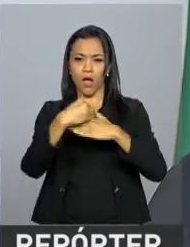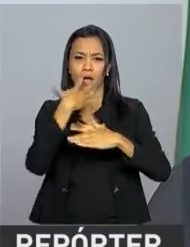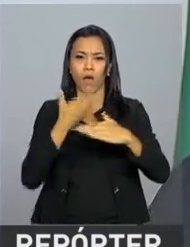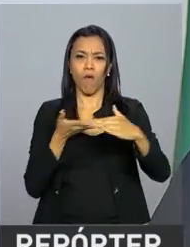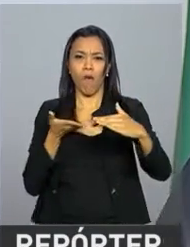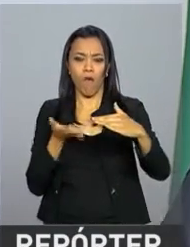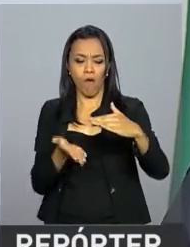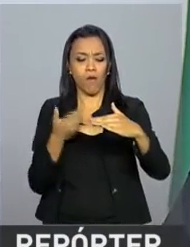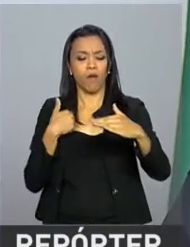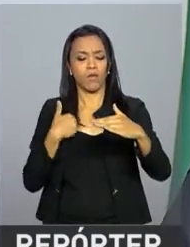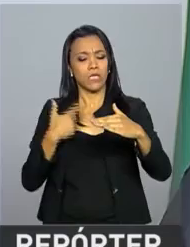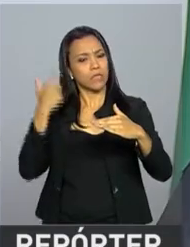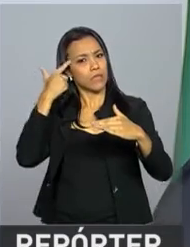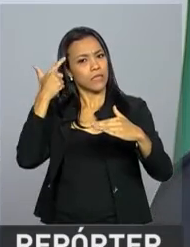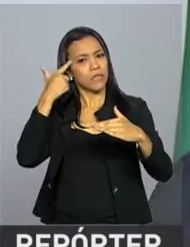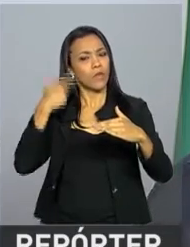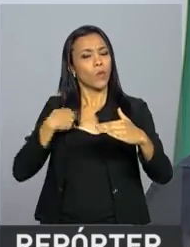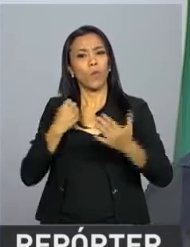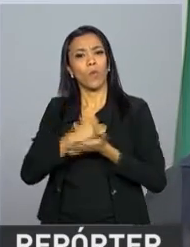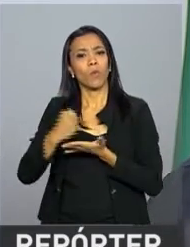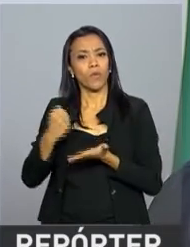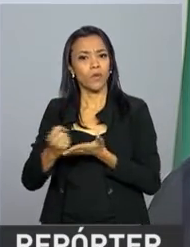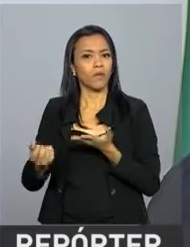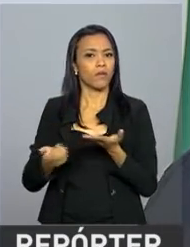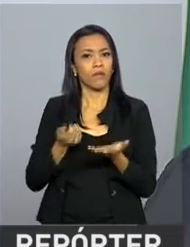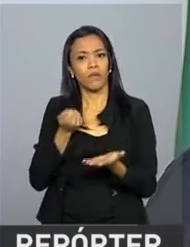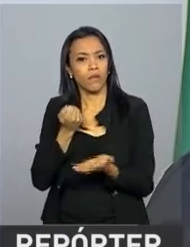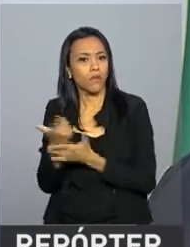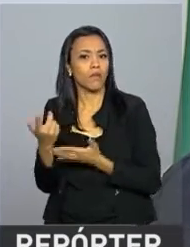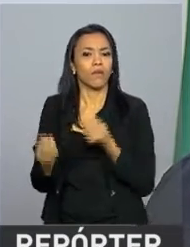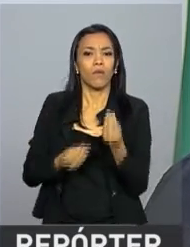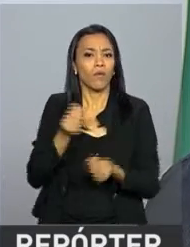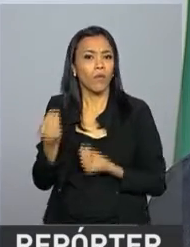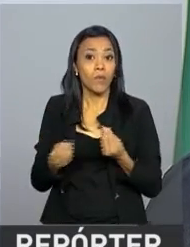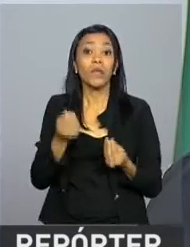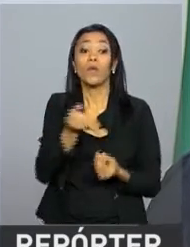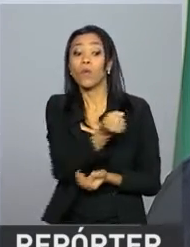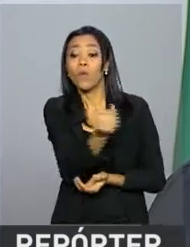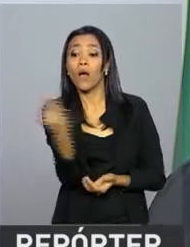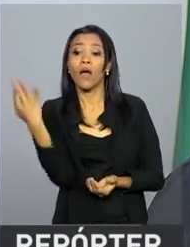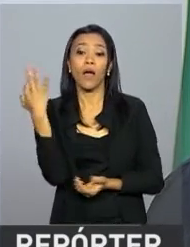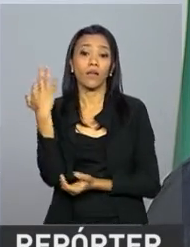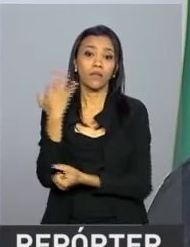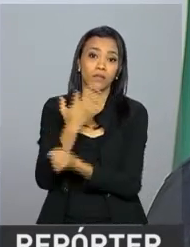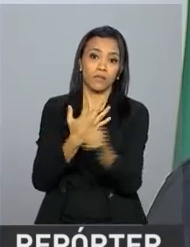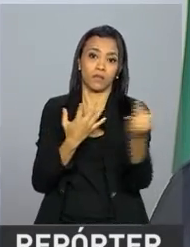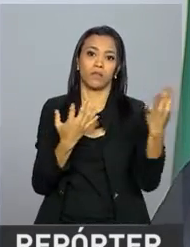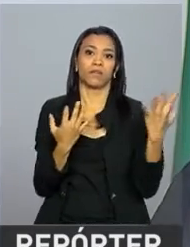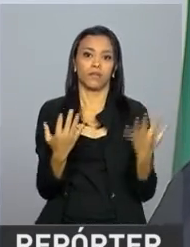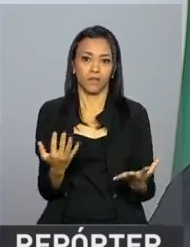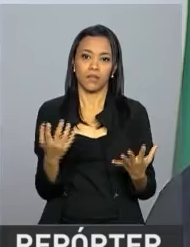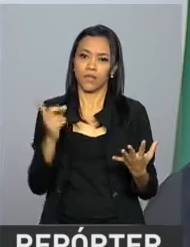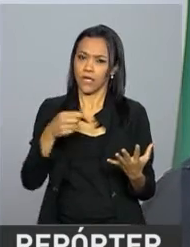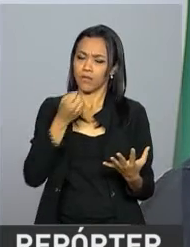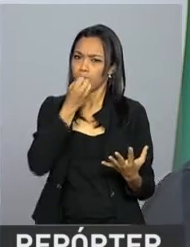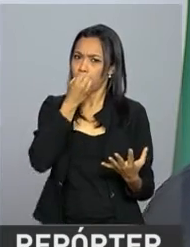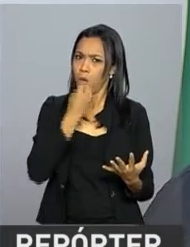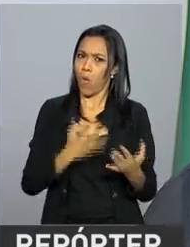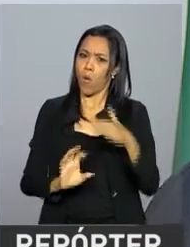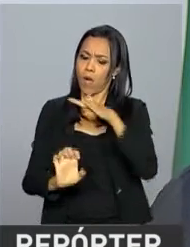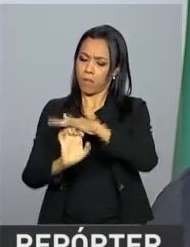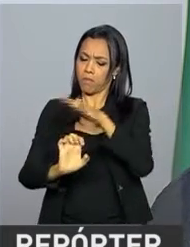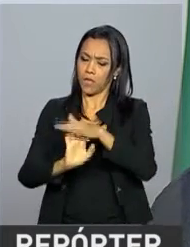entender o que ele está contratando e também saber quais são os fornecedores que são idôneos, que